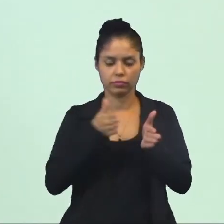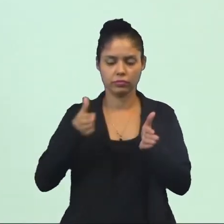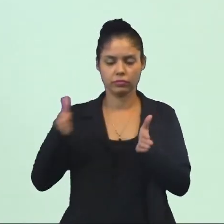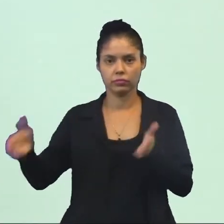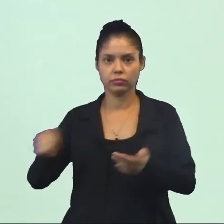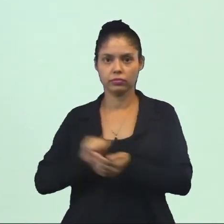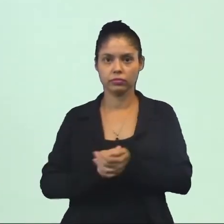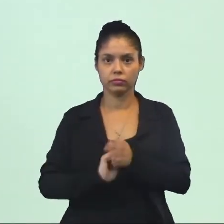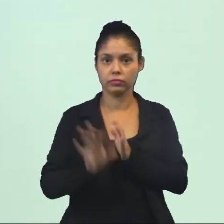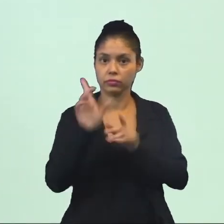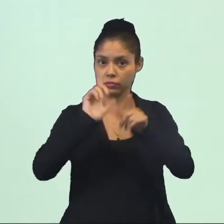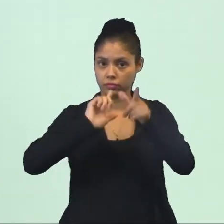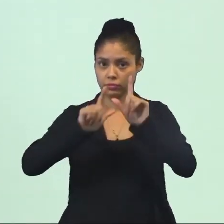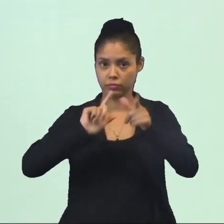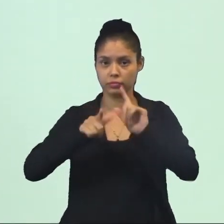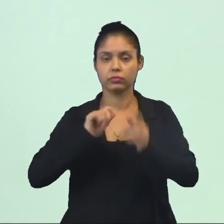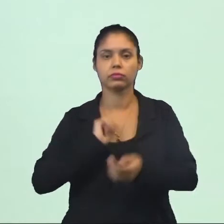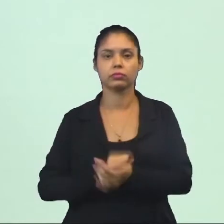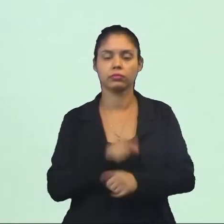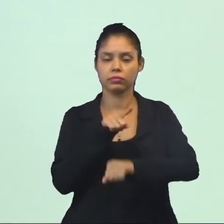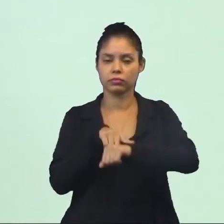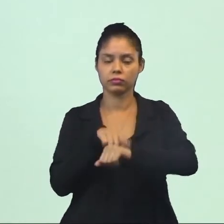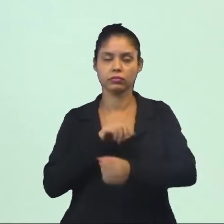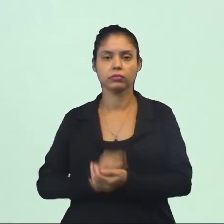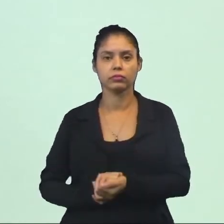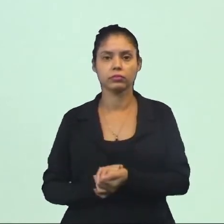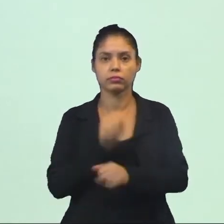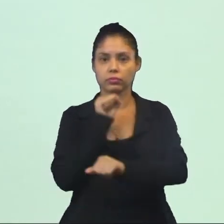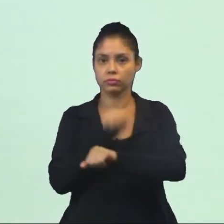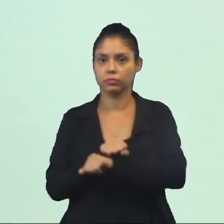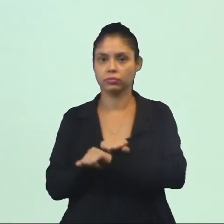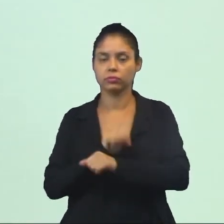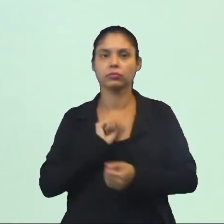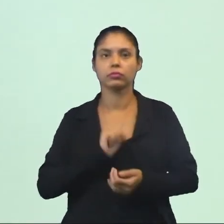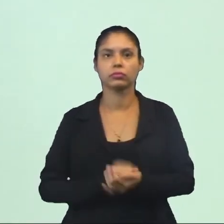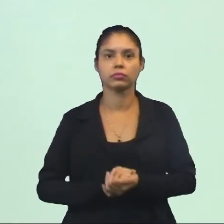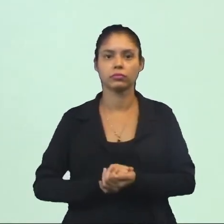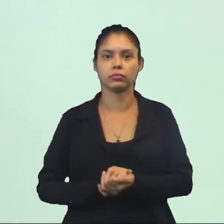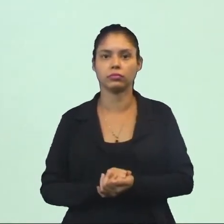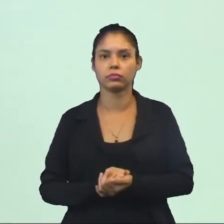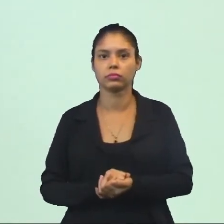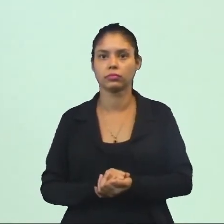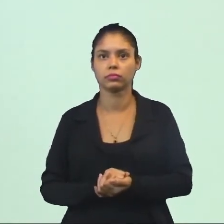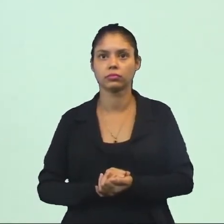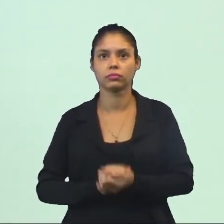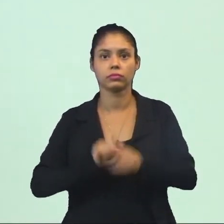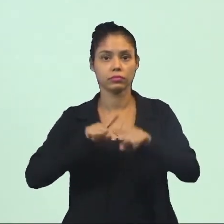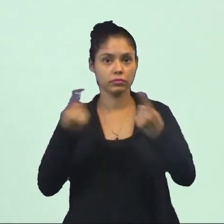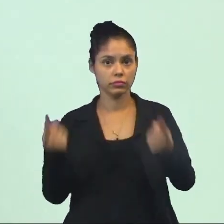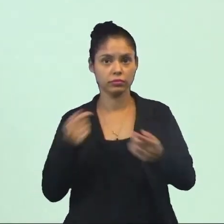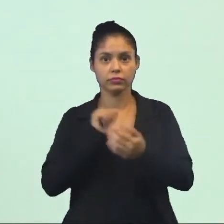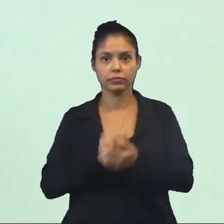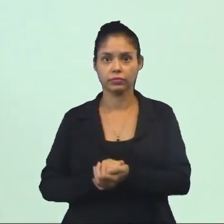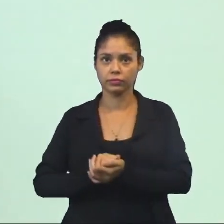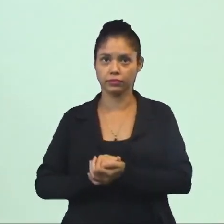na letra no tempo então a pausa é a hora que você para mais